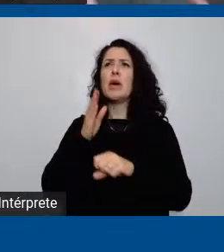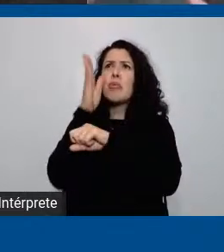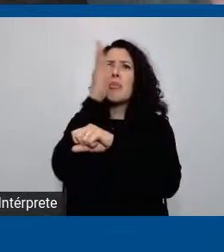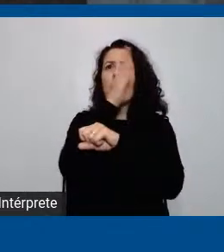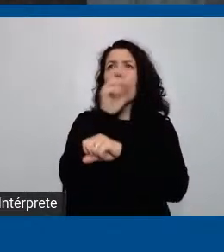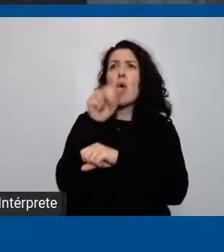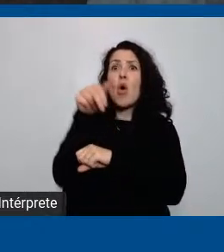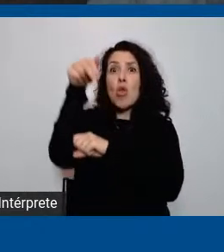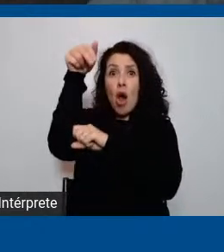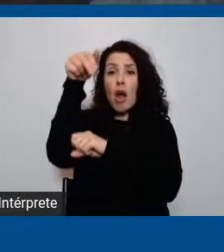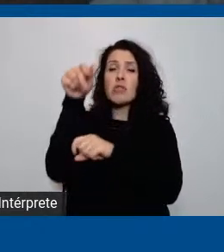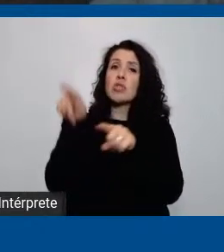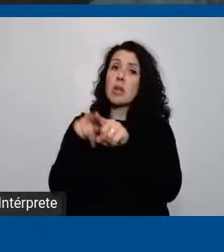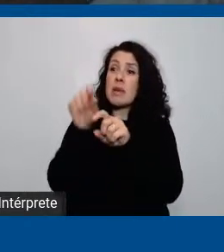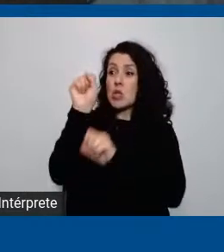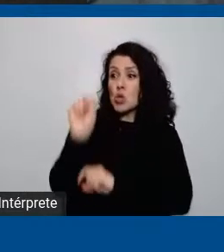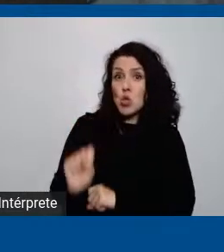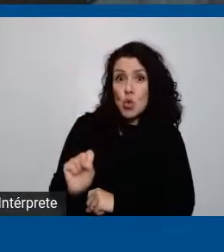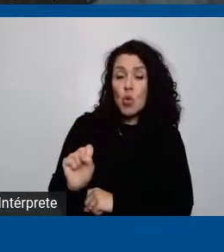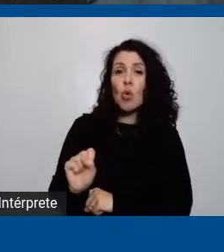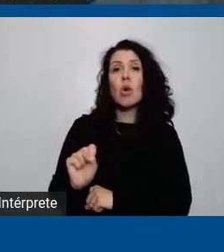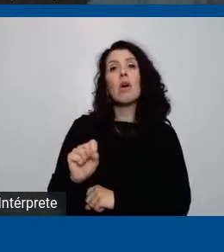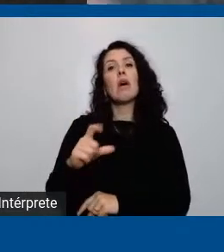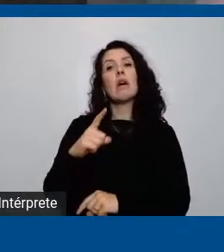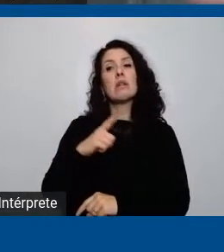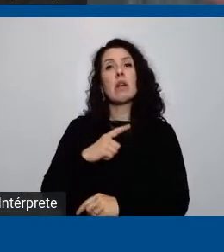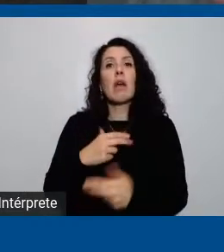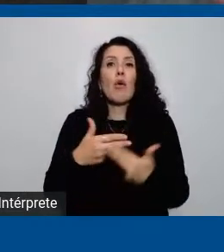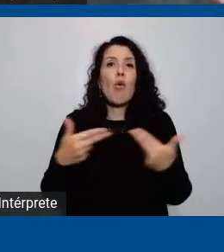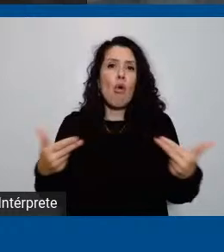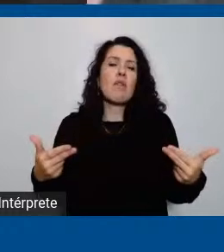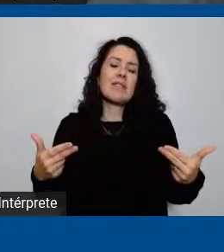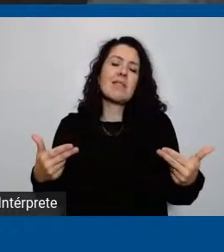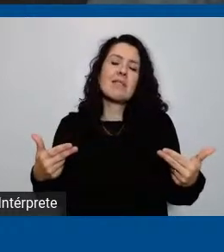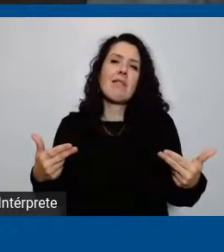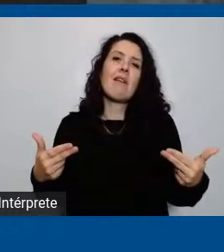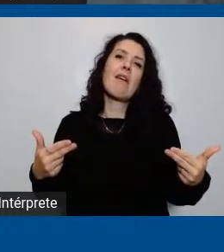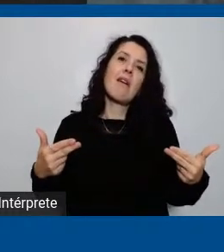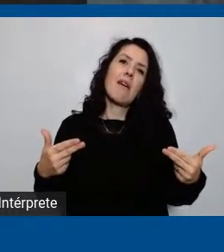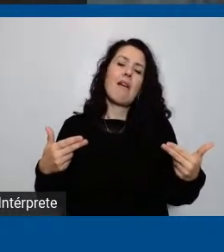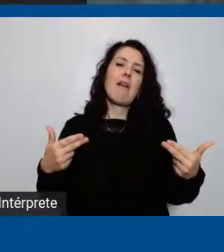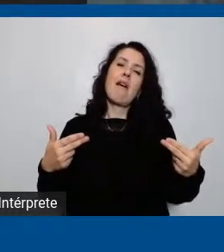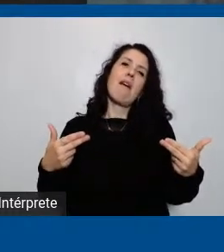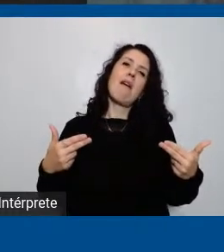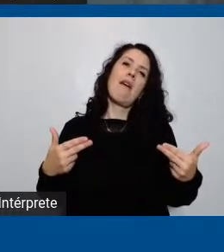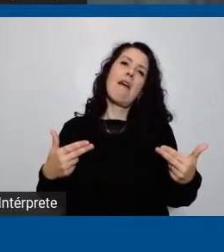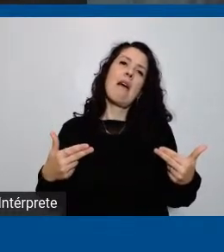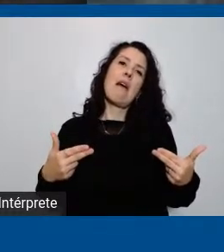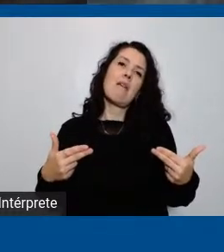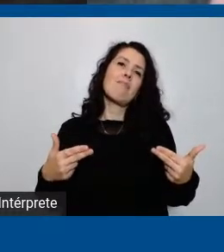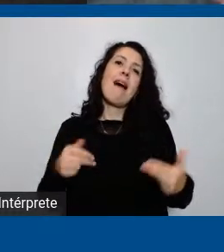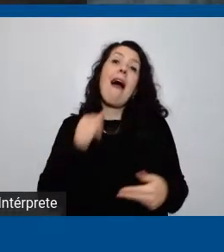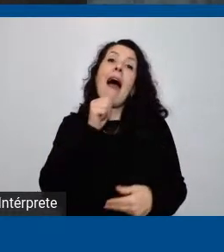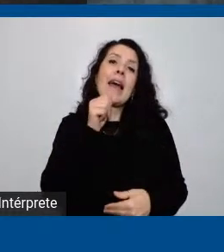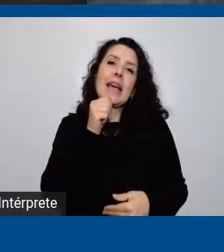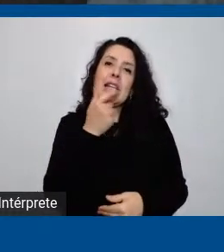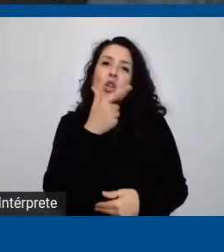algumas coisas ainda por identificar, era tudo muito bem